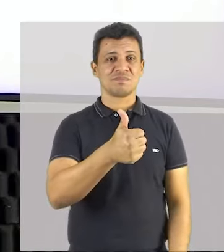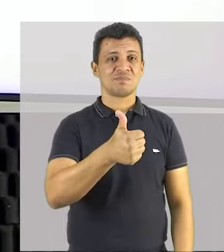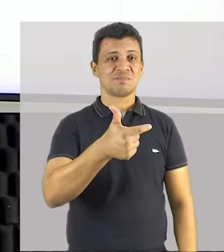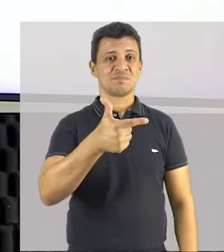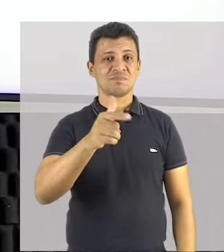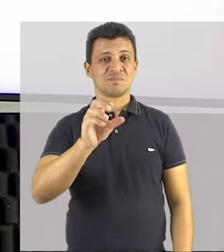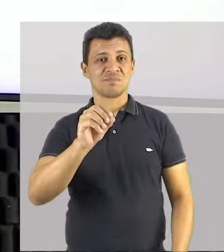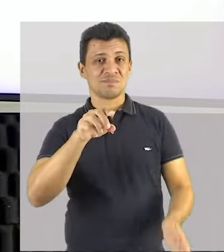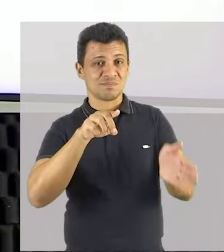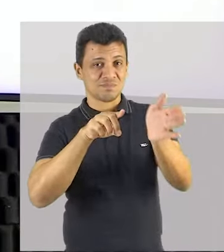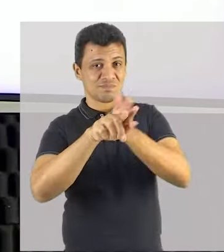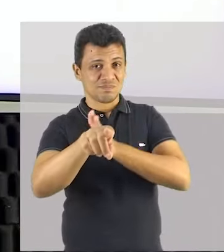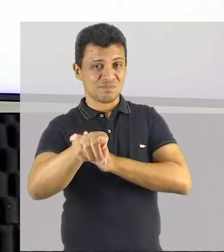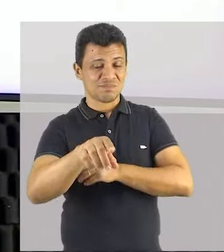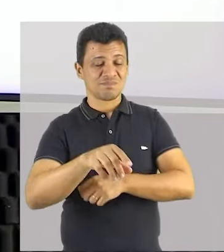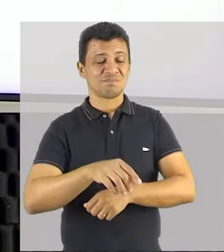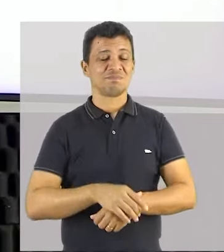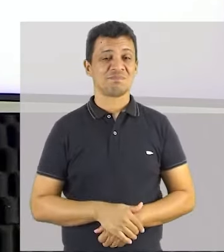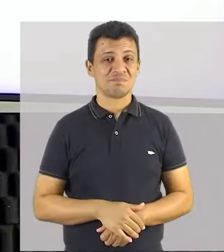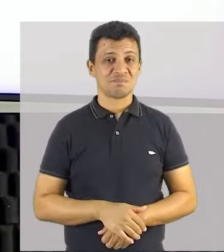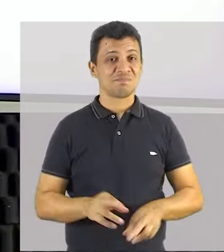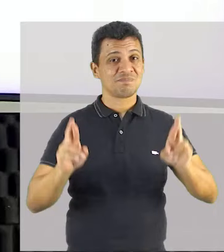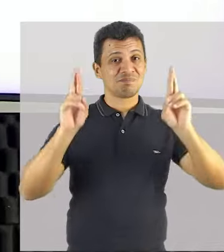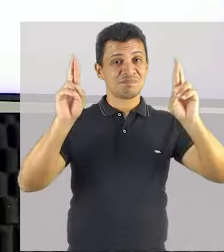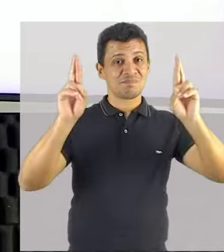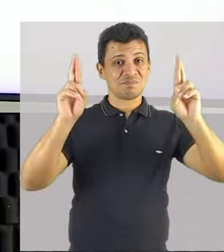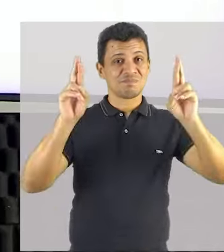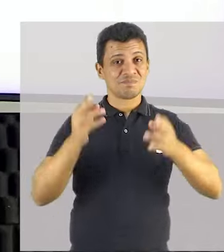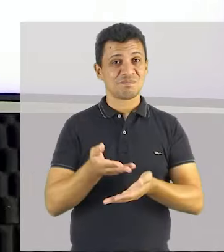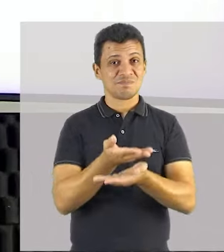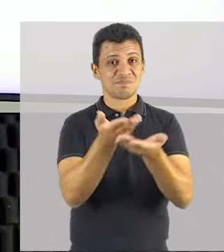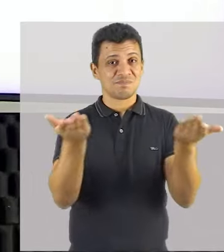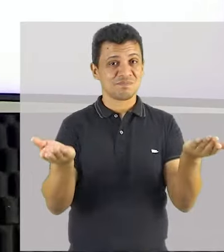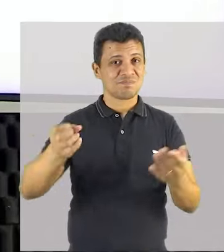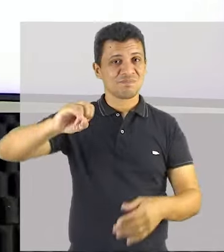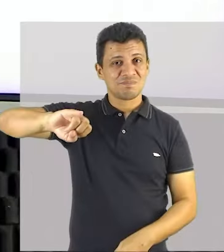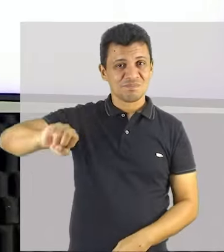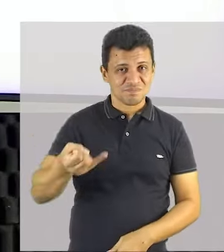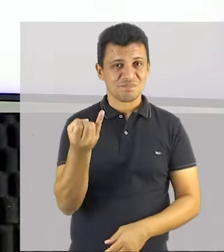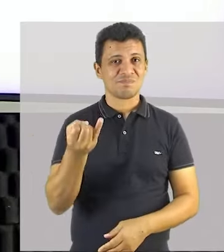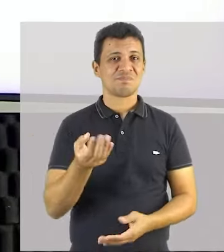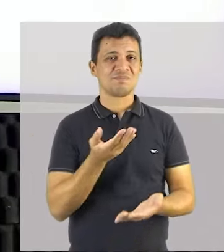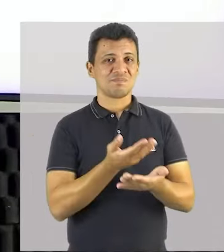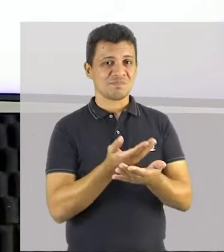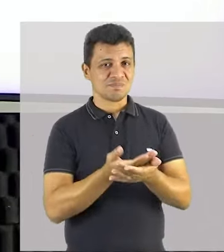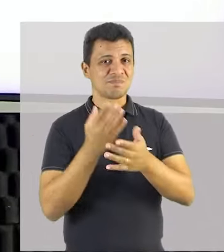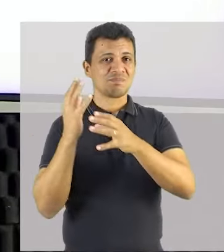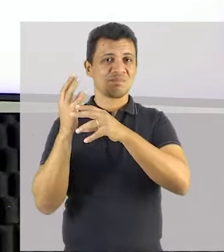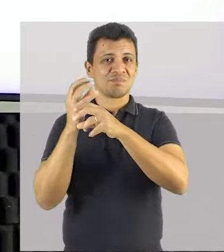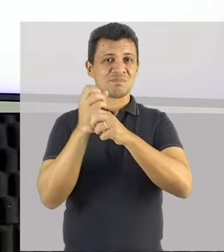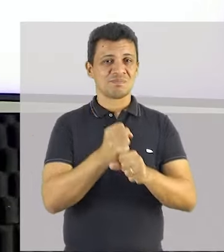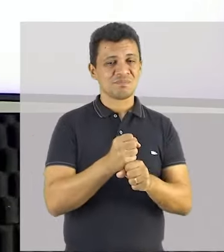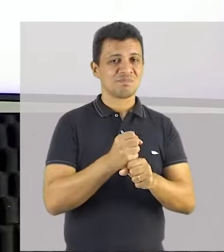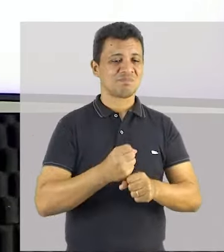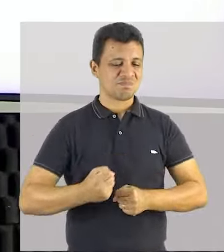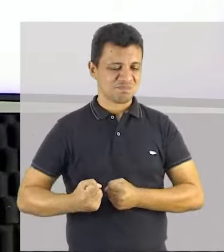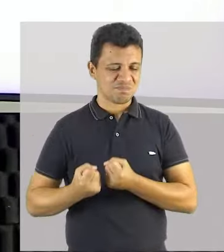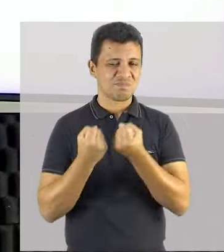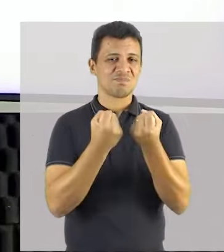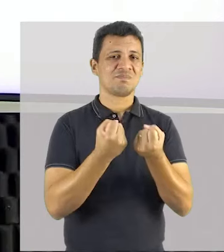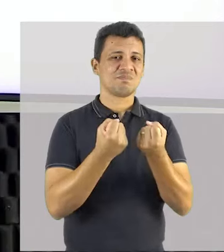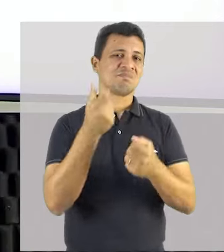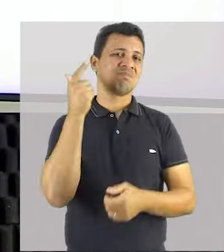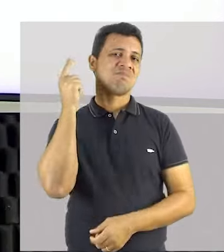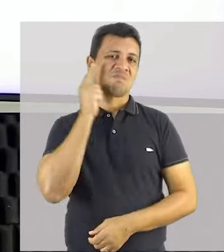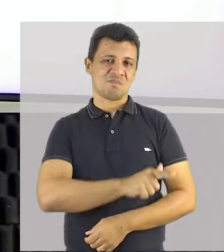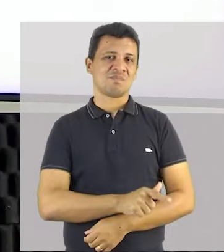questões e eu espero que vocês aproveitem tá estudem revisem dediquem-se que